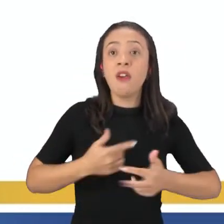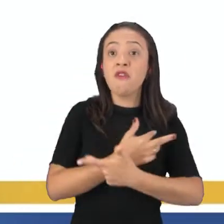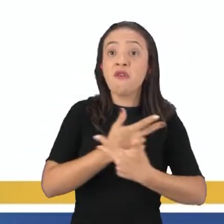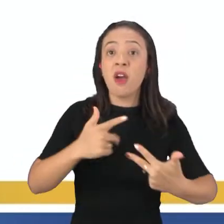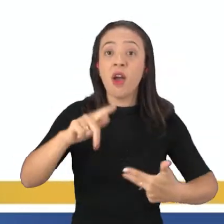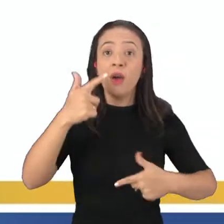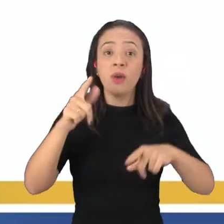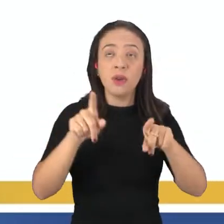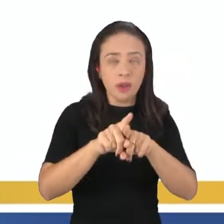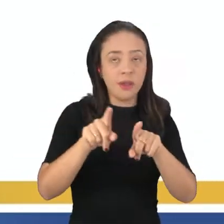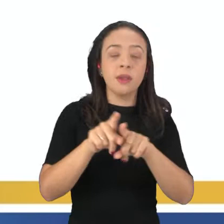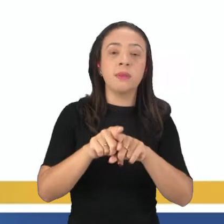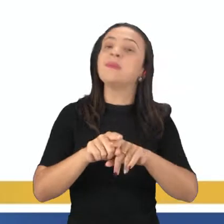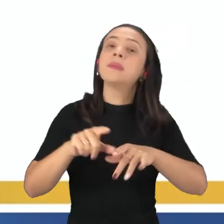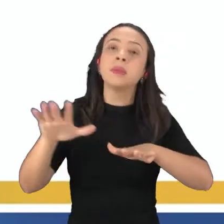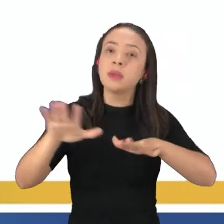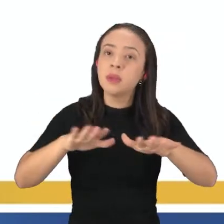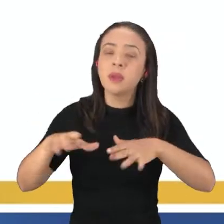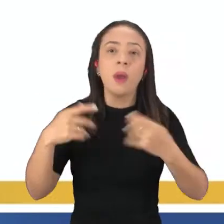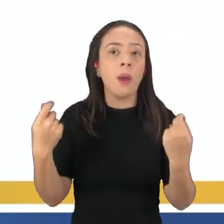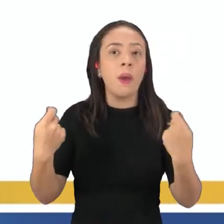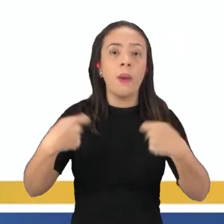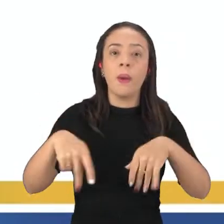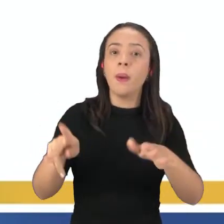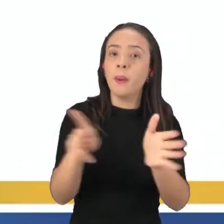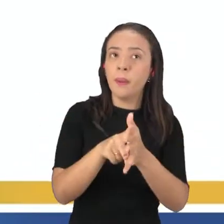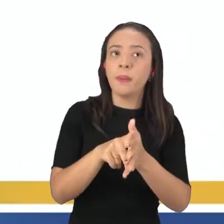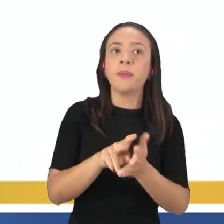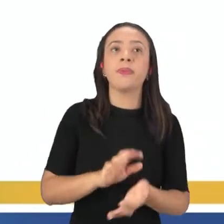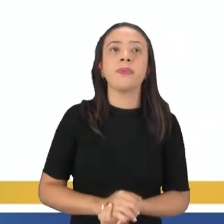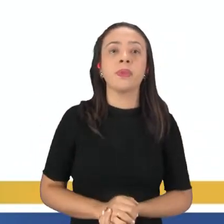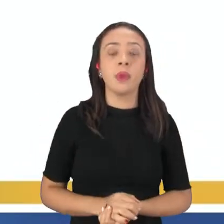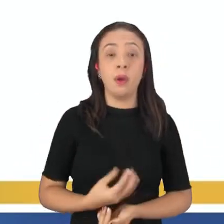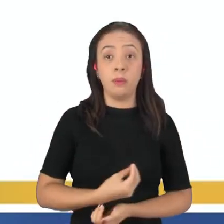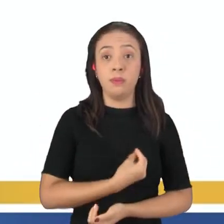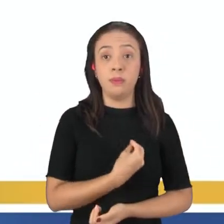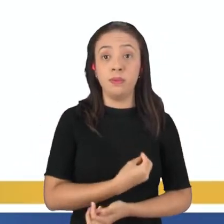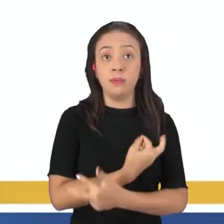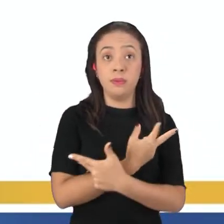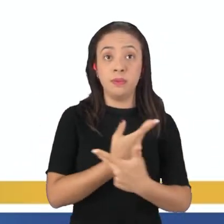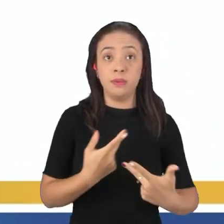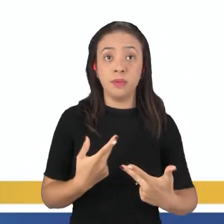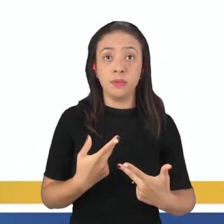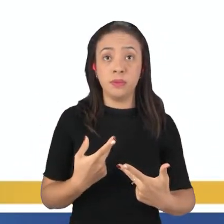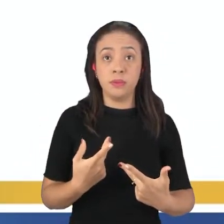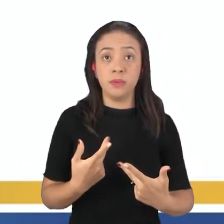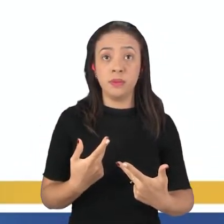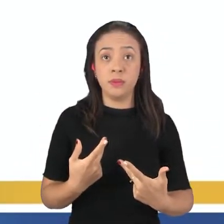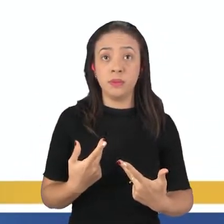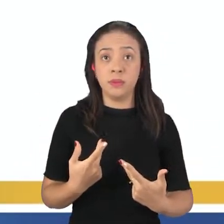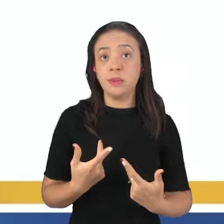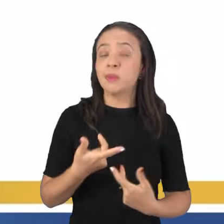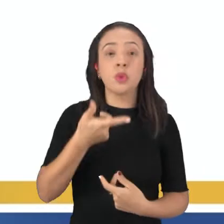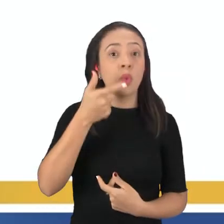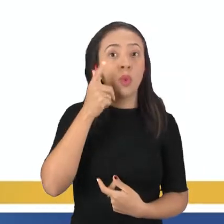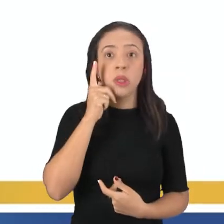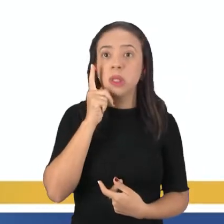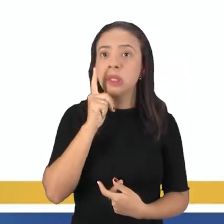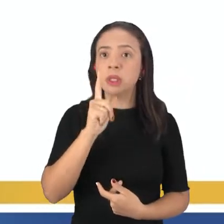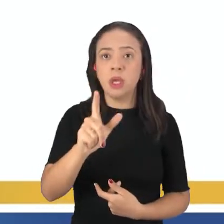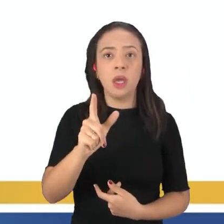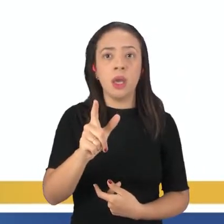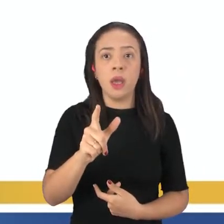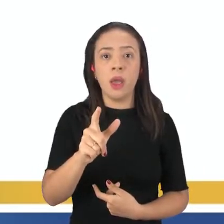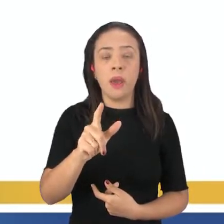reproduzem e se movem por conta própria. Os seres vivos fazem muito por si